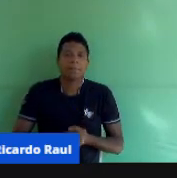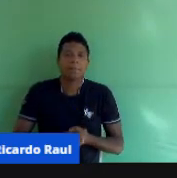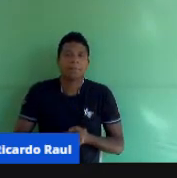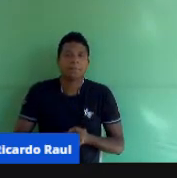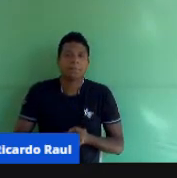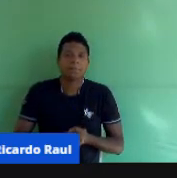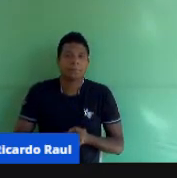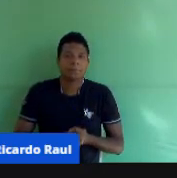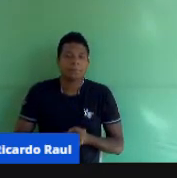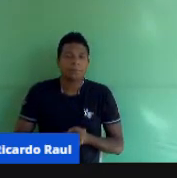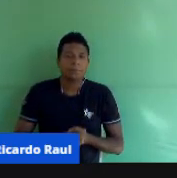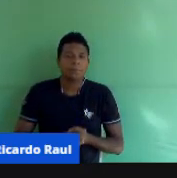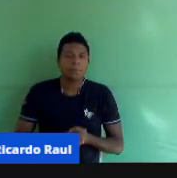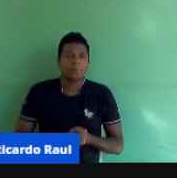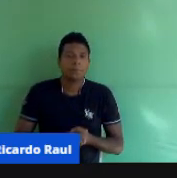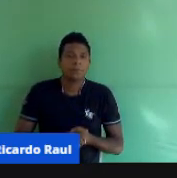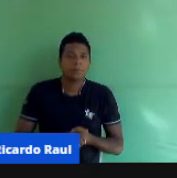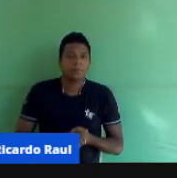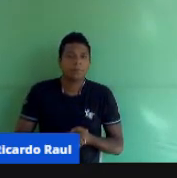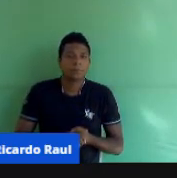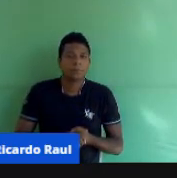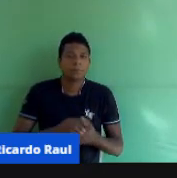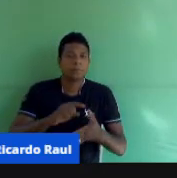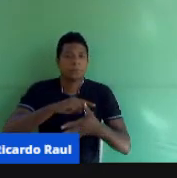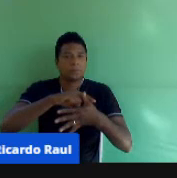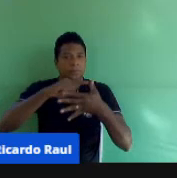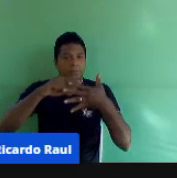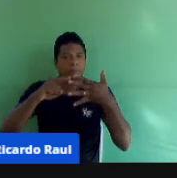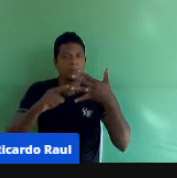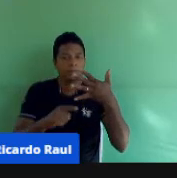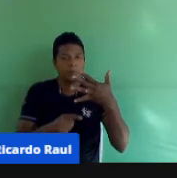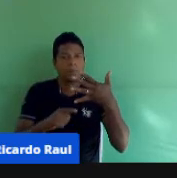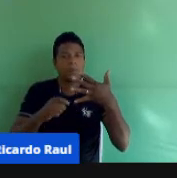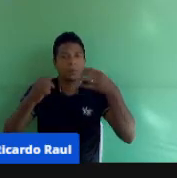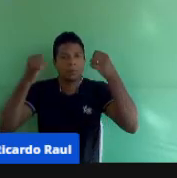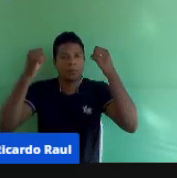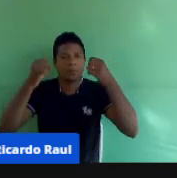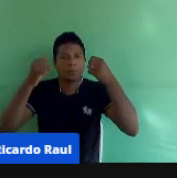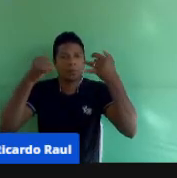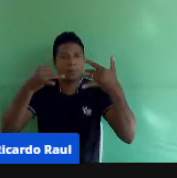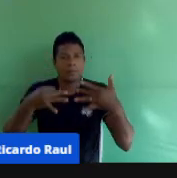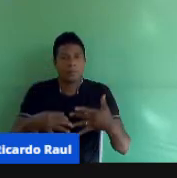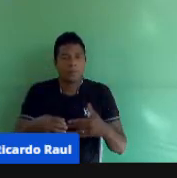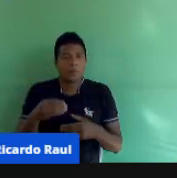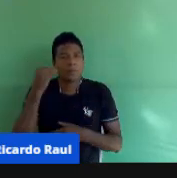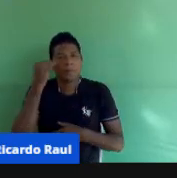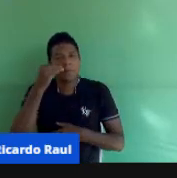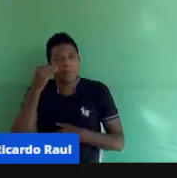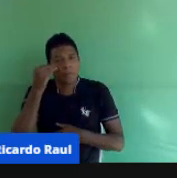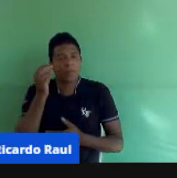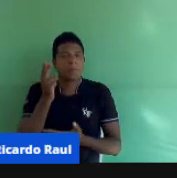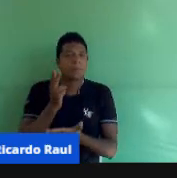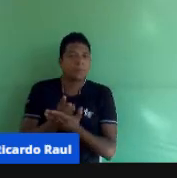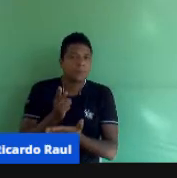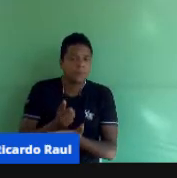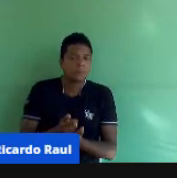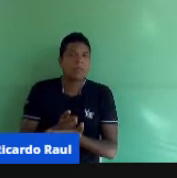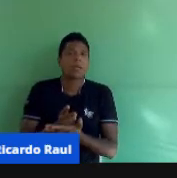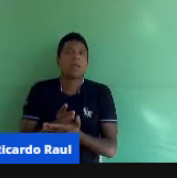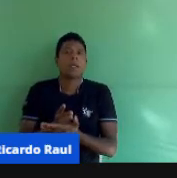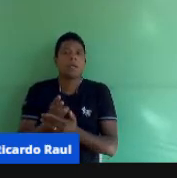que eu mencionei para vocês, a experiência, o fato de você estar sempre assistindo o filme,